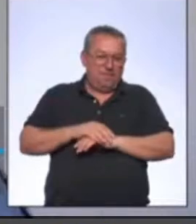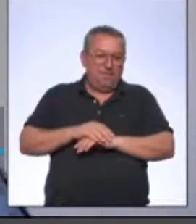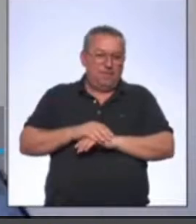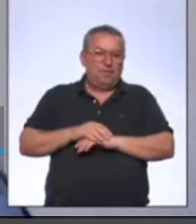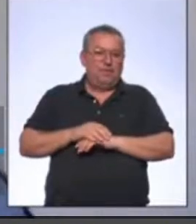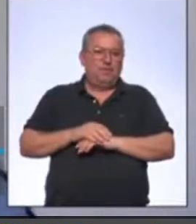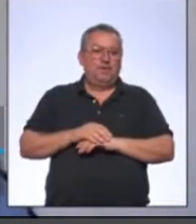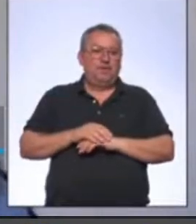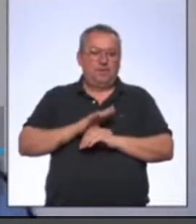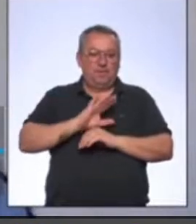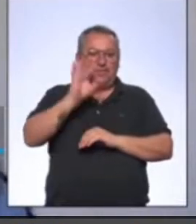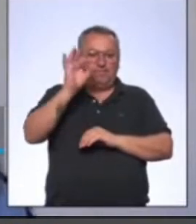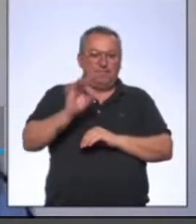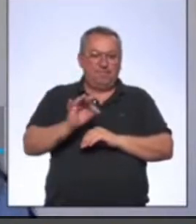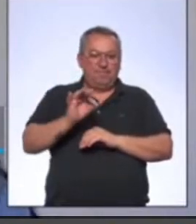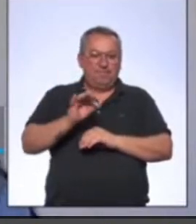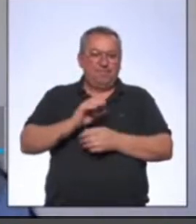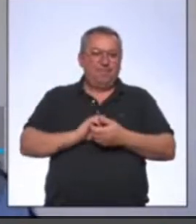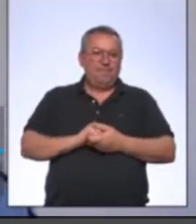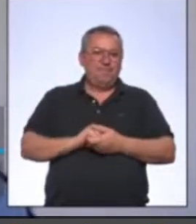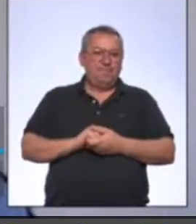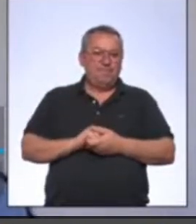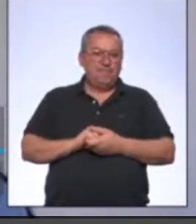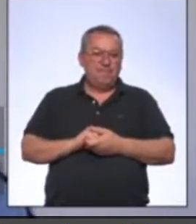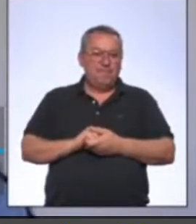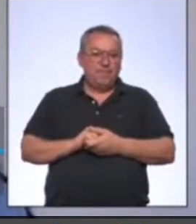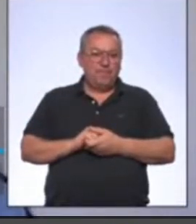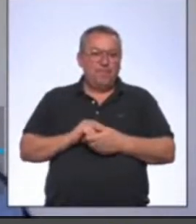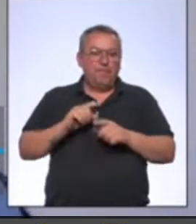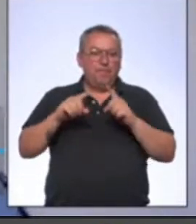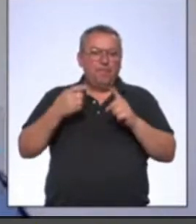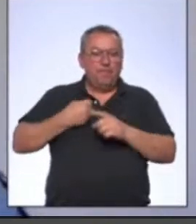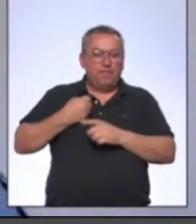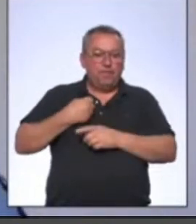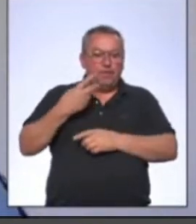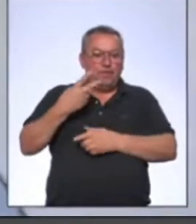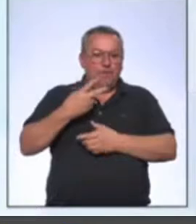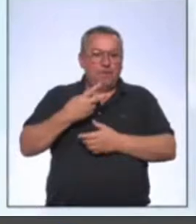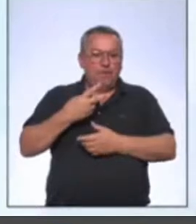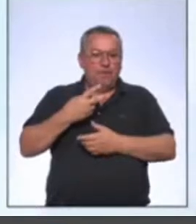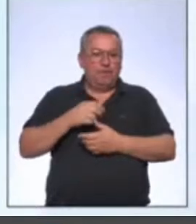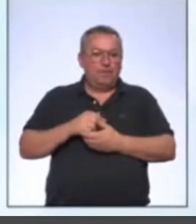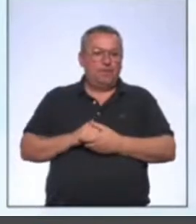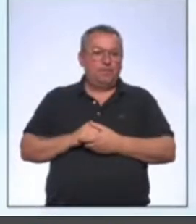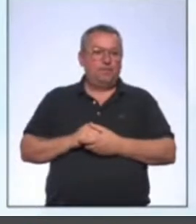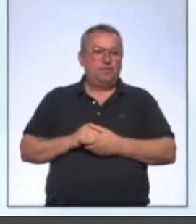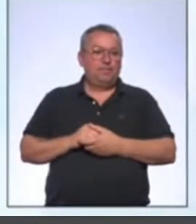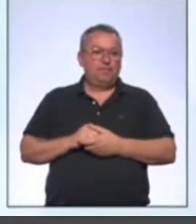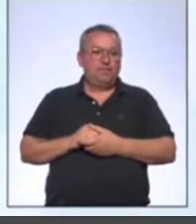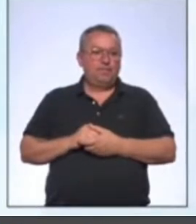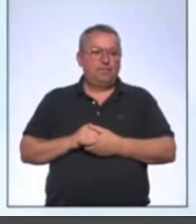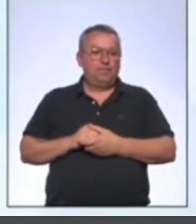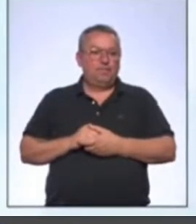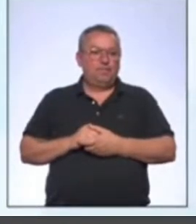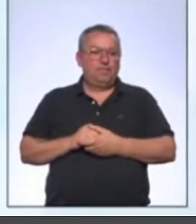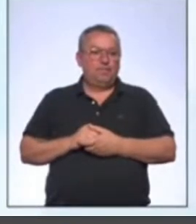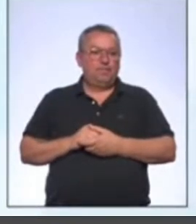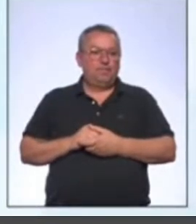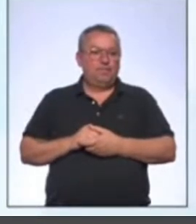com certeza, acertar isso daí, tá bom? Vamos para a alternativa 2, ou para a questão 2.